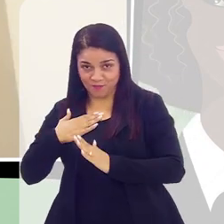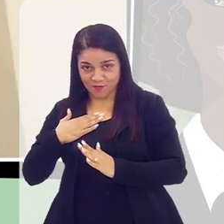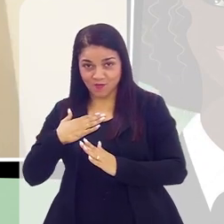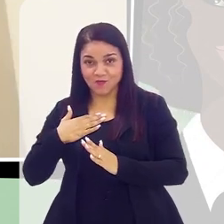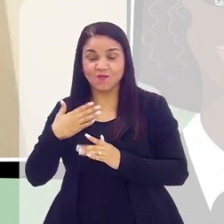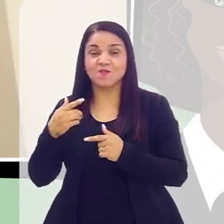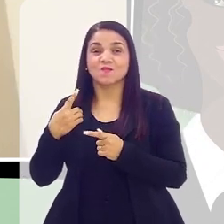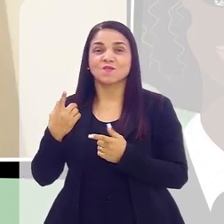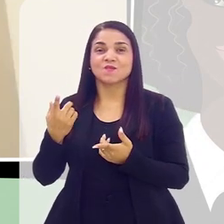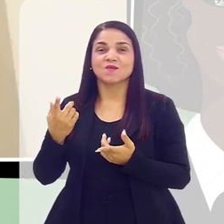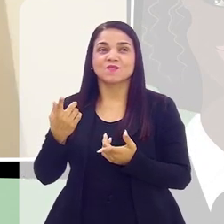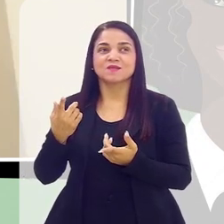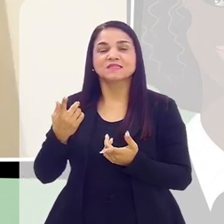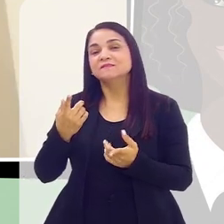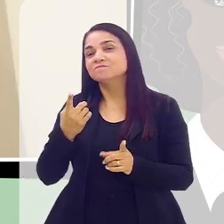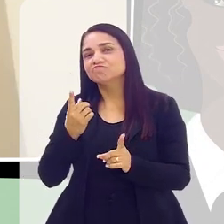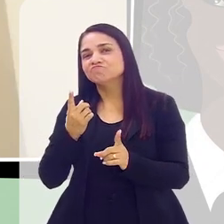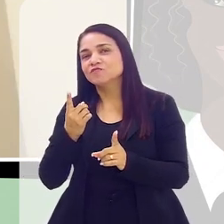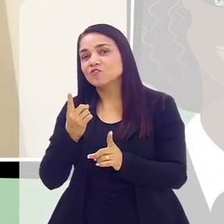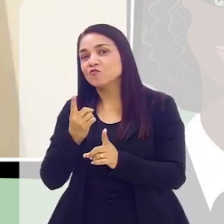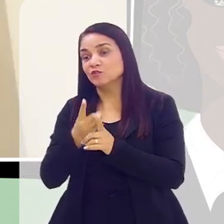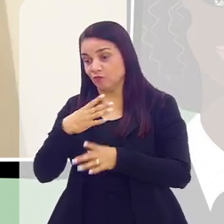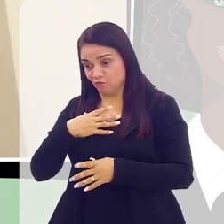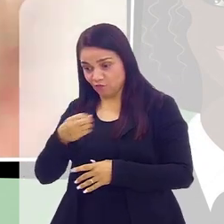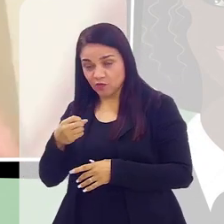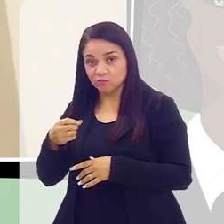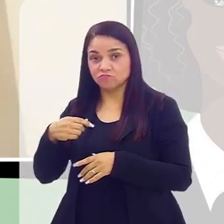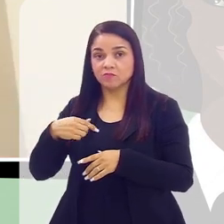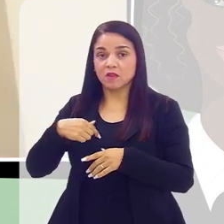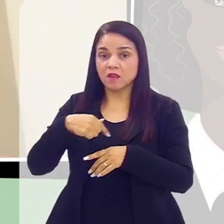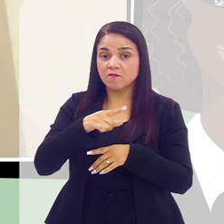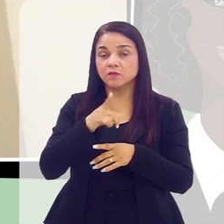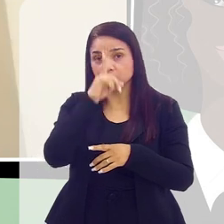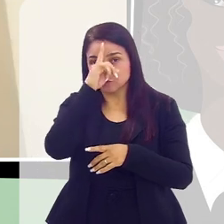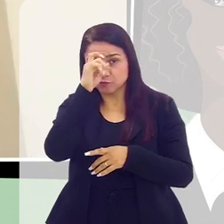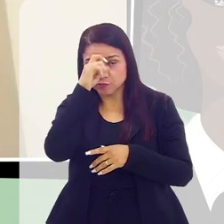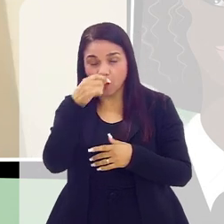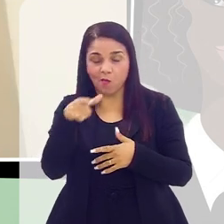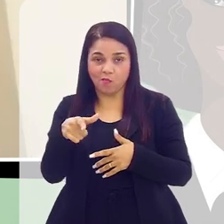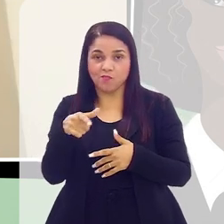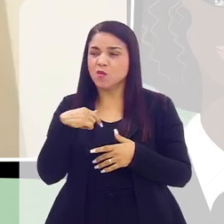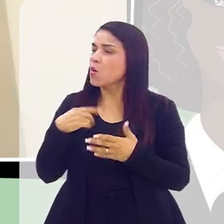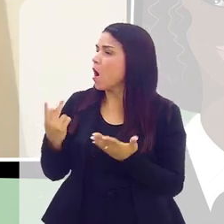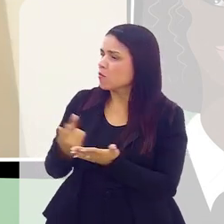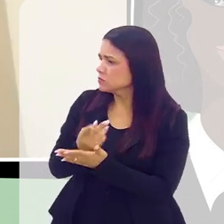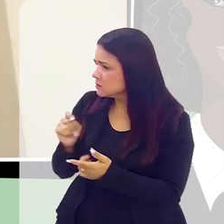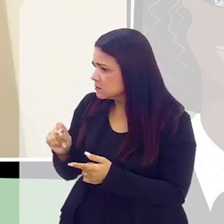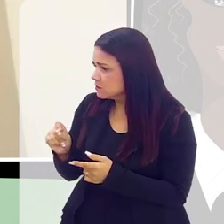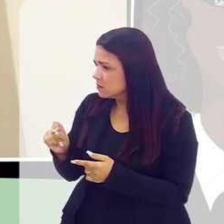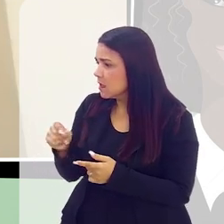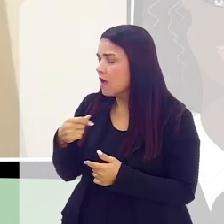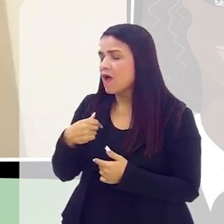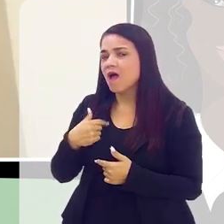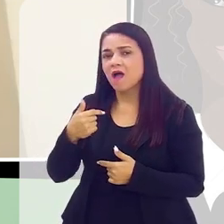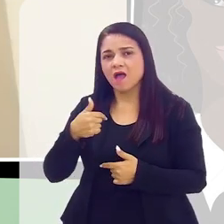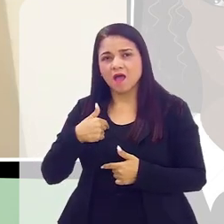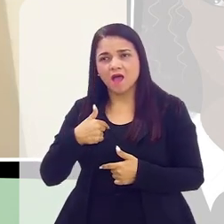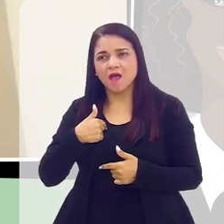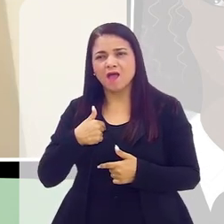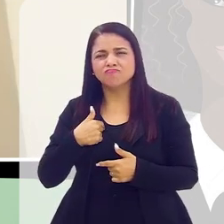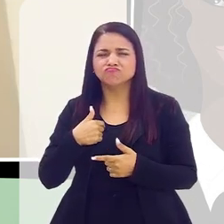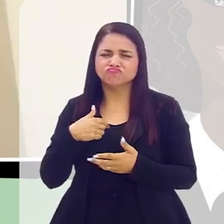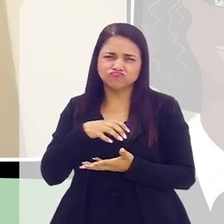que eu encontrei os filhos levando ele para o hospital. Aí eu falei, o que que aconteceu? Aí ele falou,